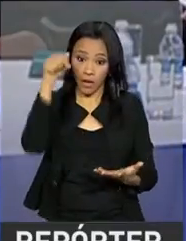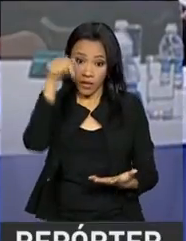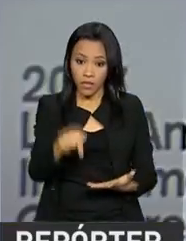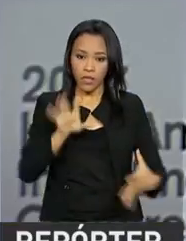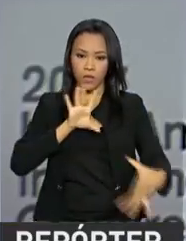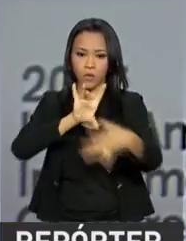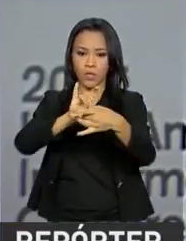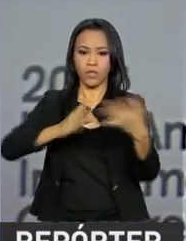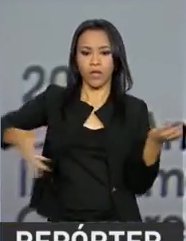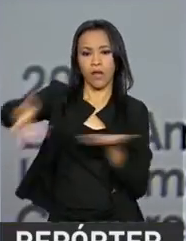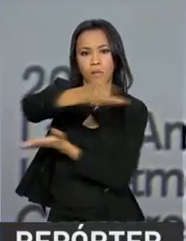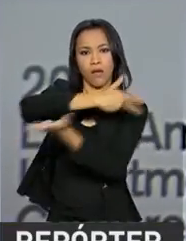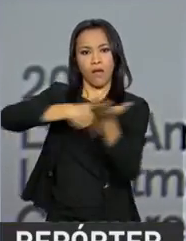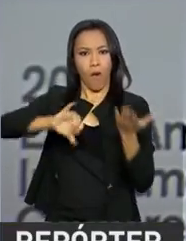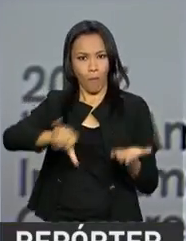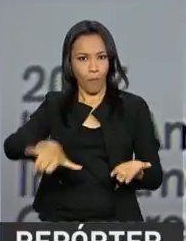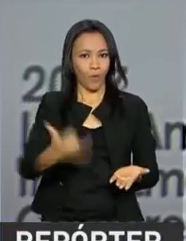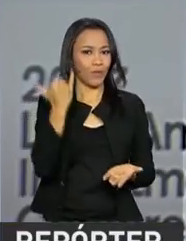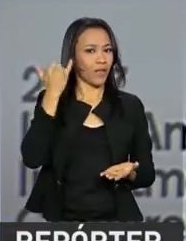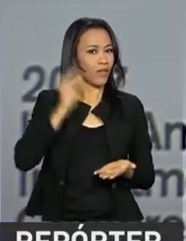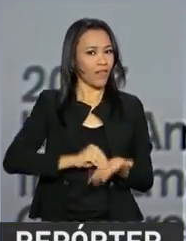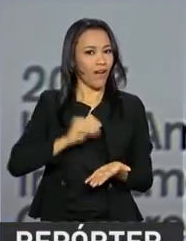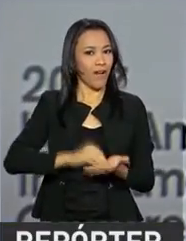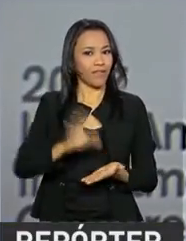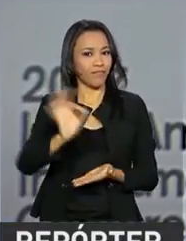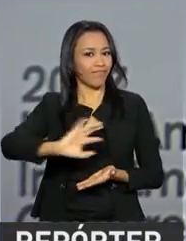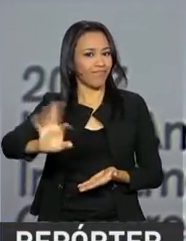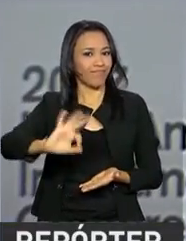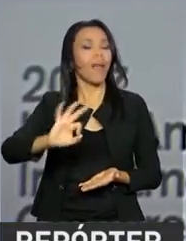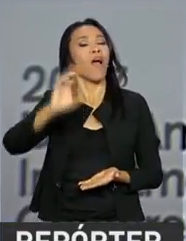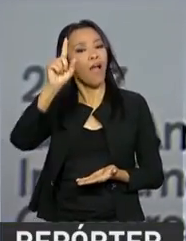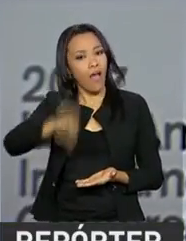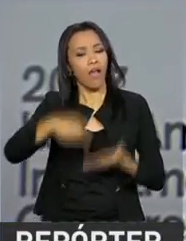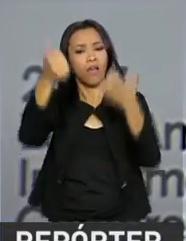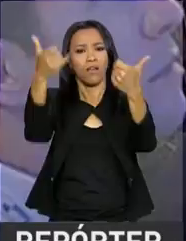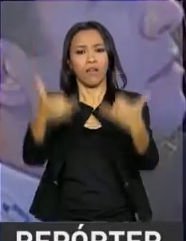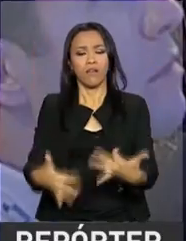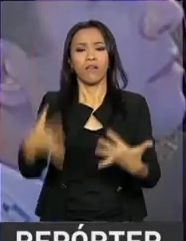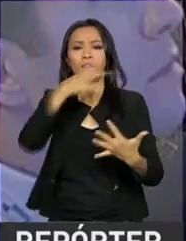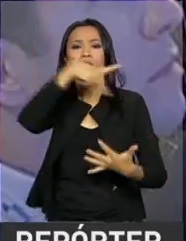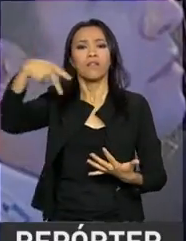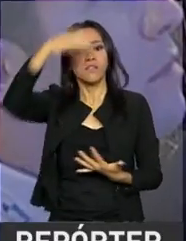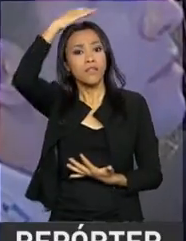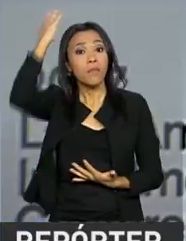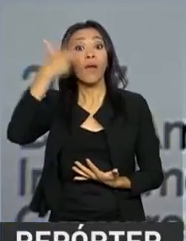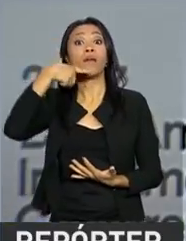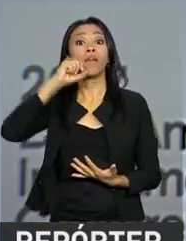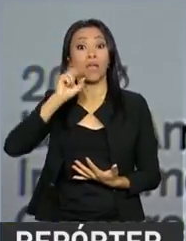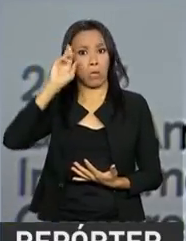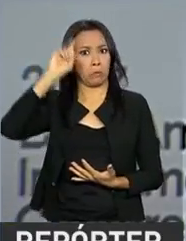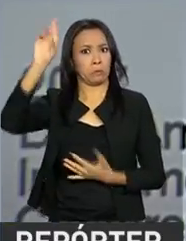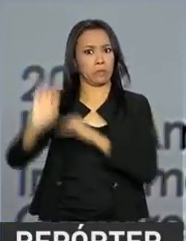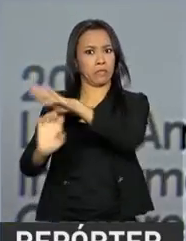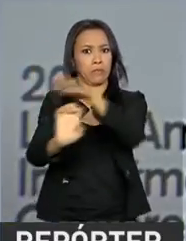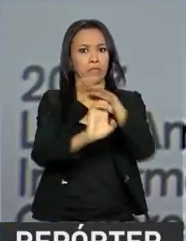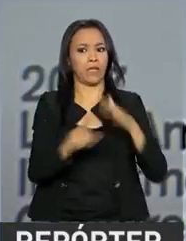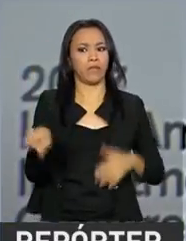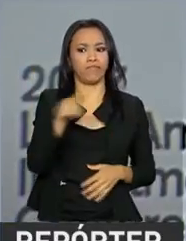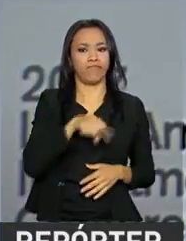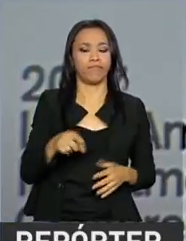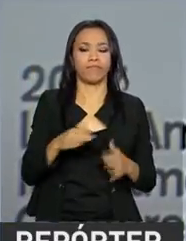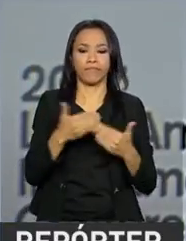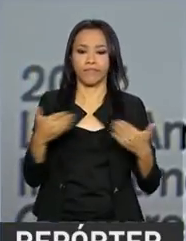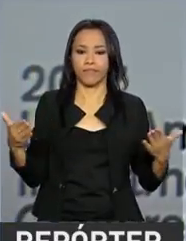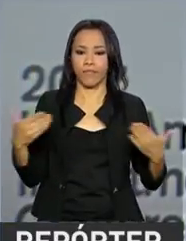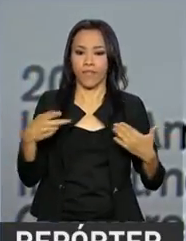internacional oportunidades não faltam foi o que destacou o presidente Michel Temer aos empresários nós temos buscado